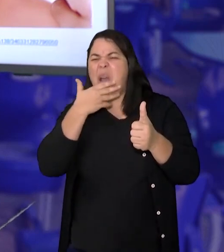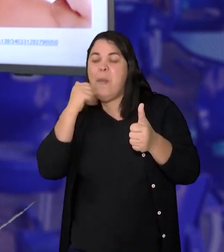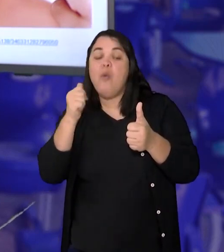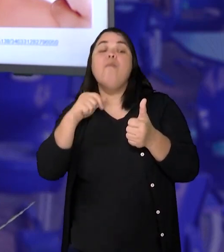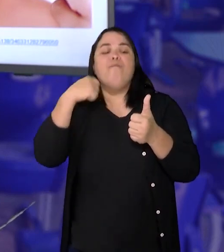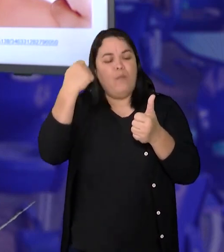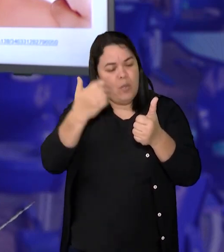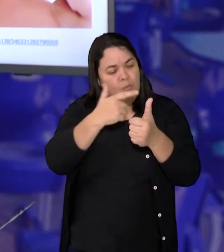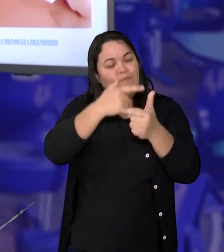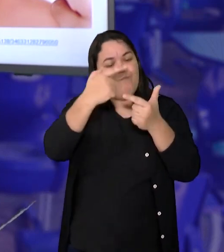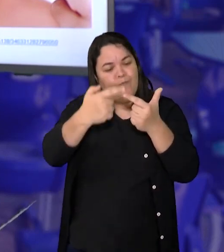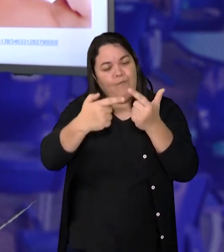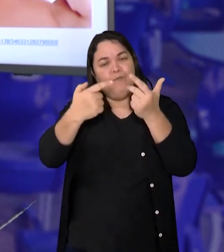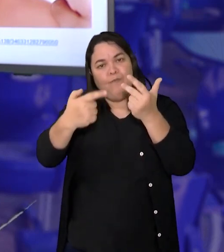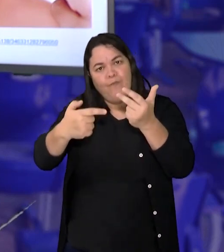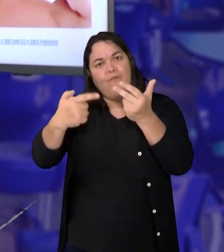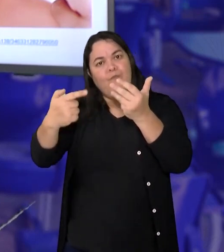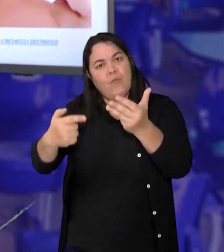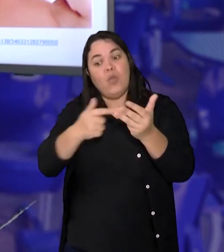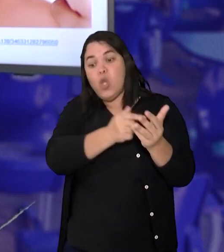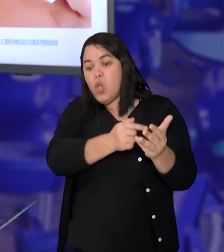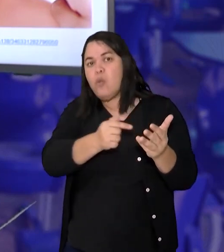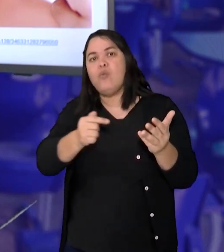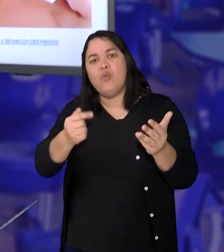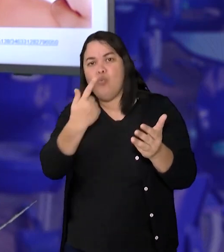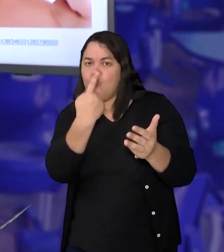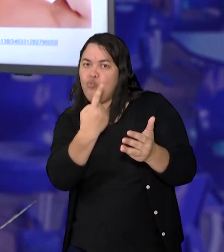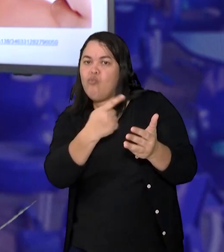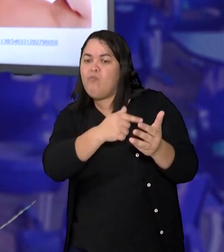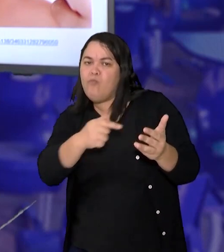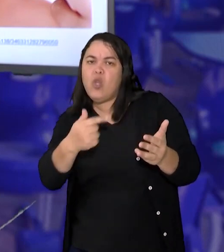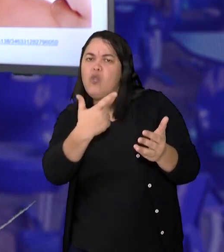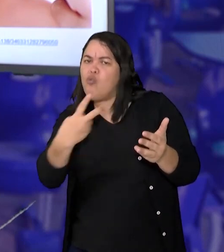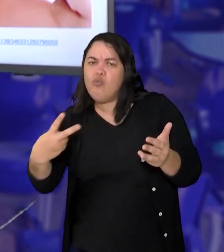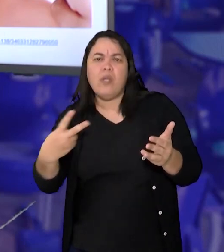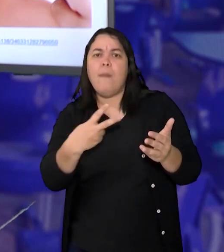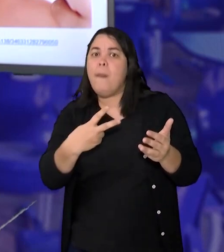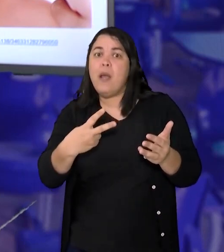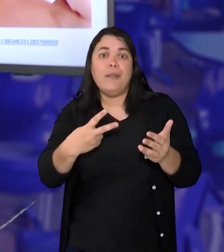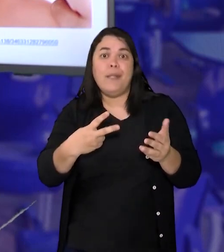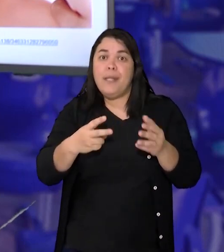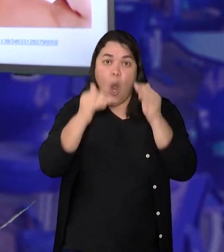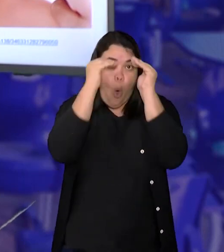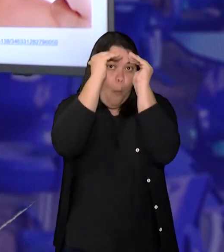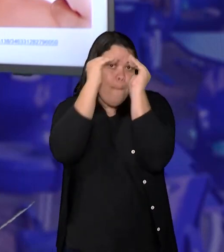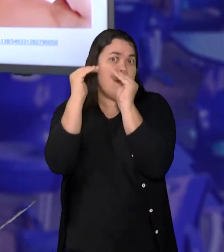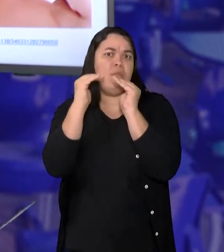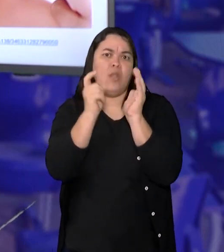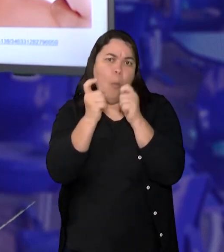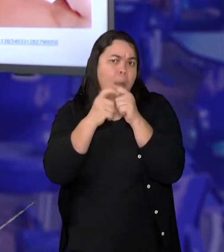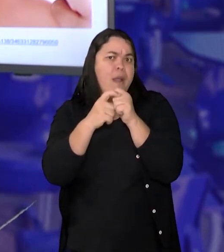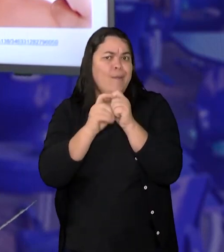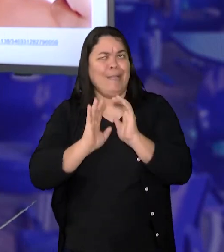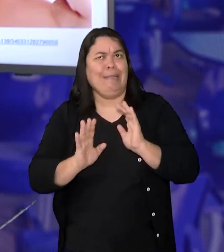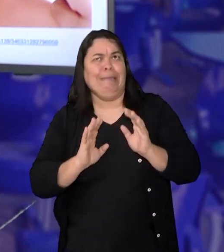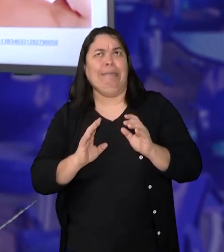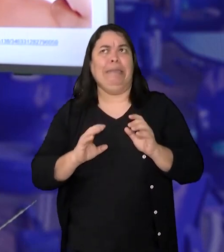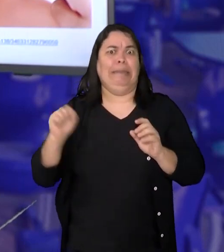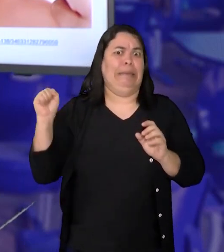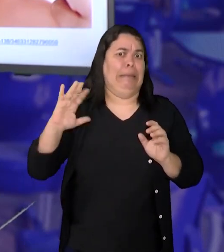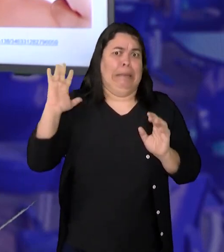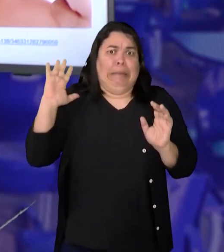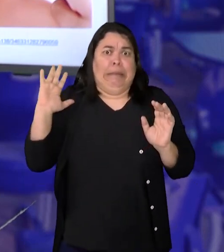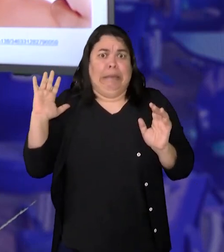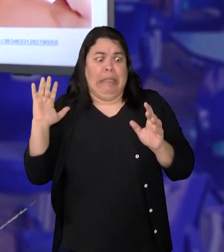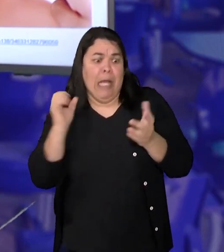dias, mesmo que eu melhore na primeira semana, eu tenho que tomar a segunda semana. Mesmo que doa um pouquinho no bolso, que às vezes dói para